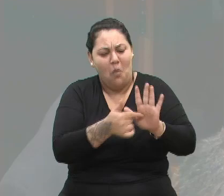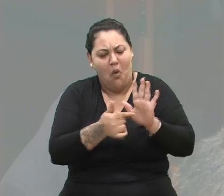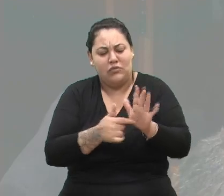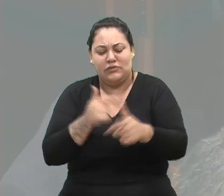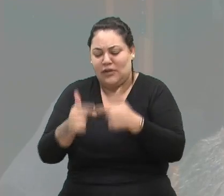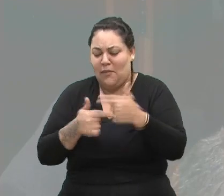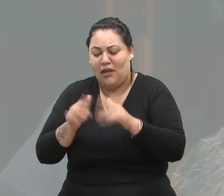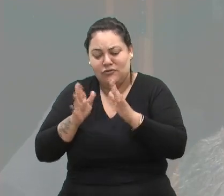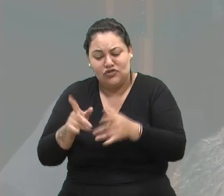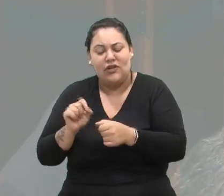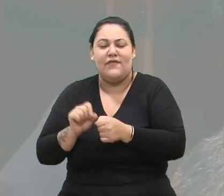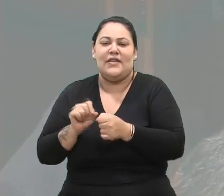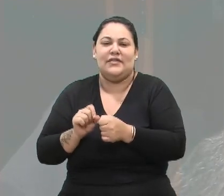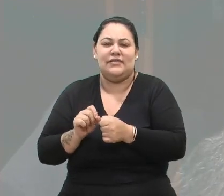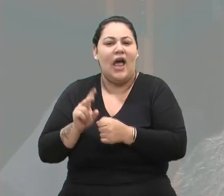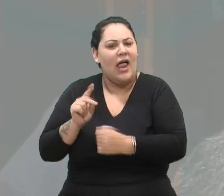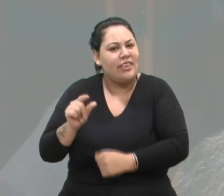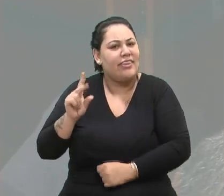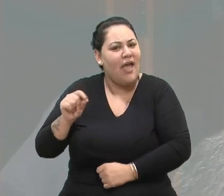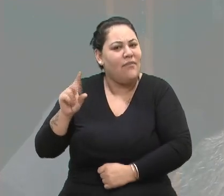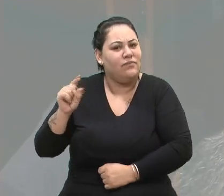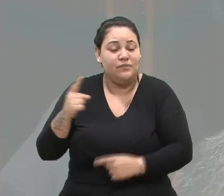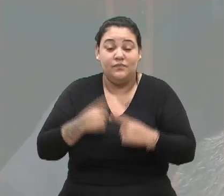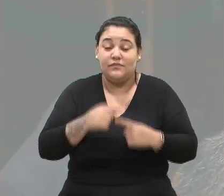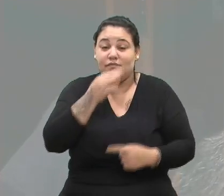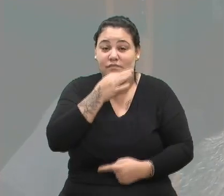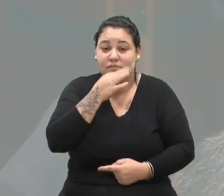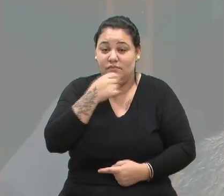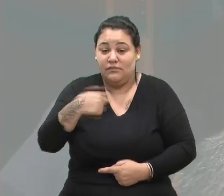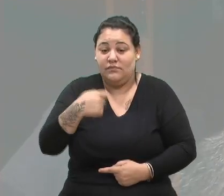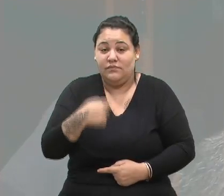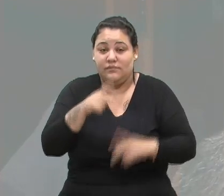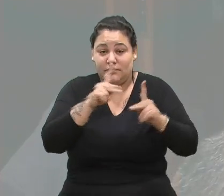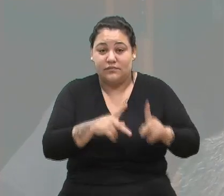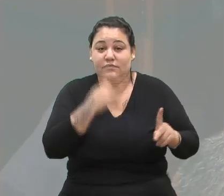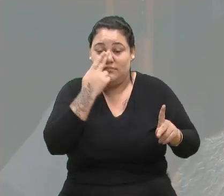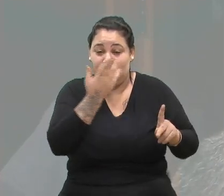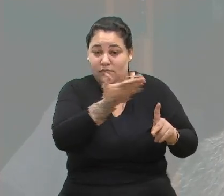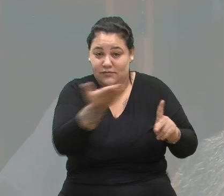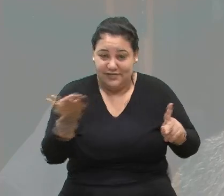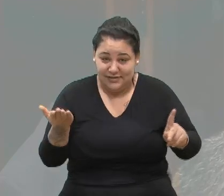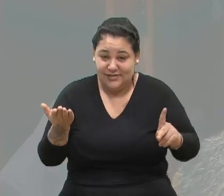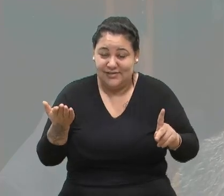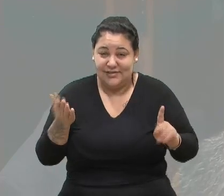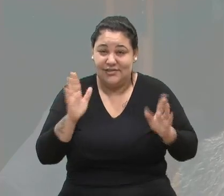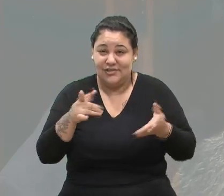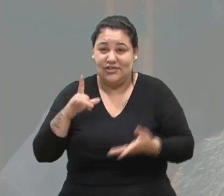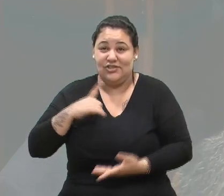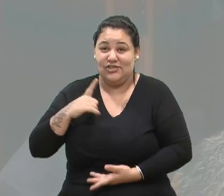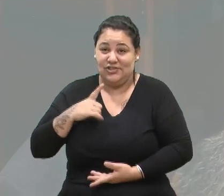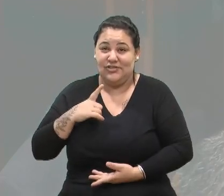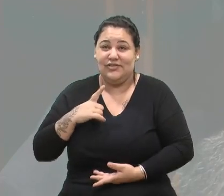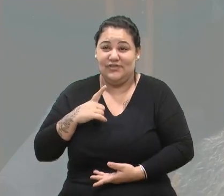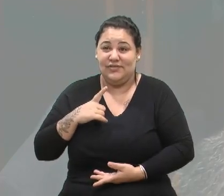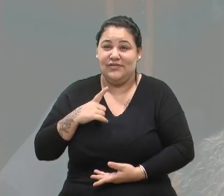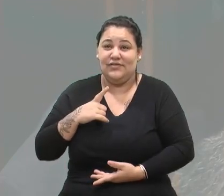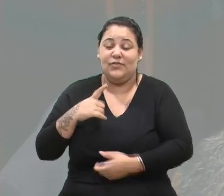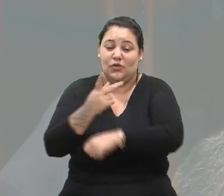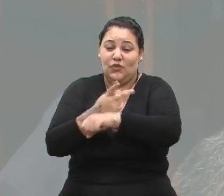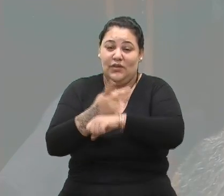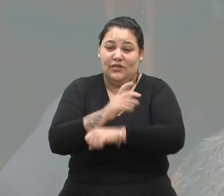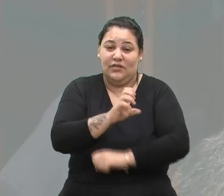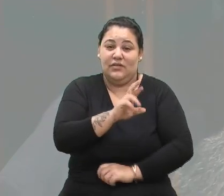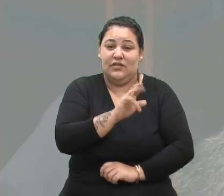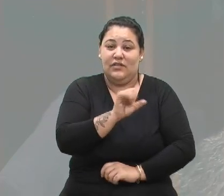vem fazendo, porque Caxias precisa de pessoas como vocês. Eu já tive procurando o Cristiano na secretaria,